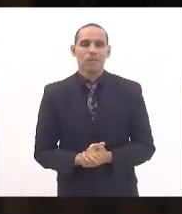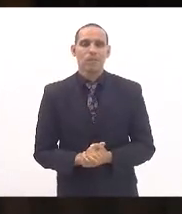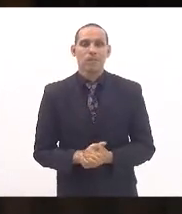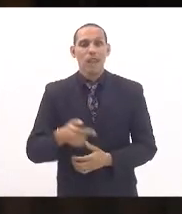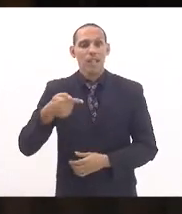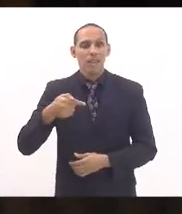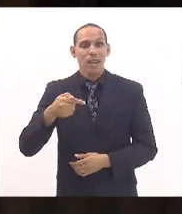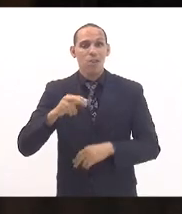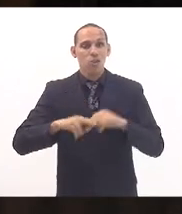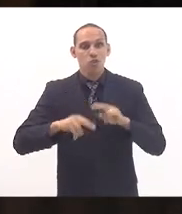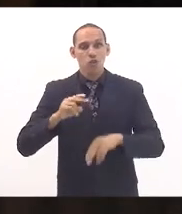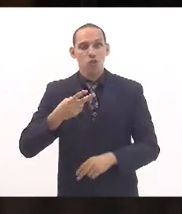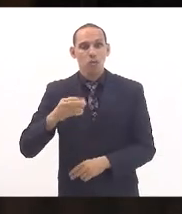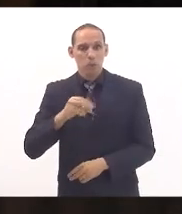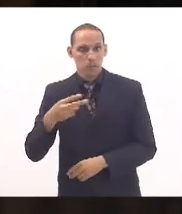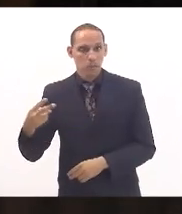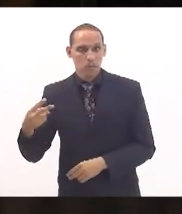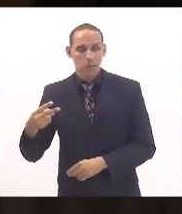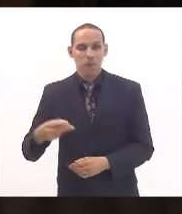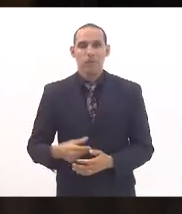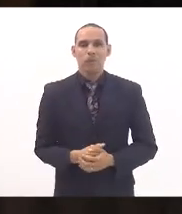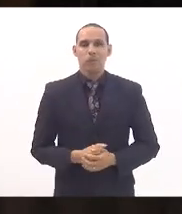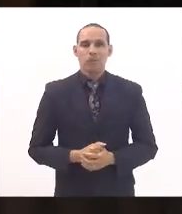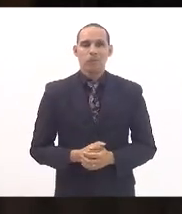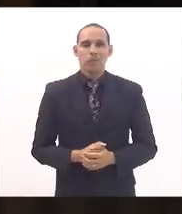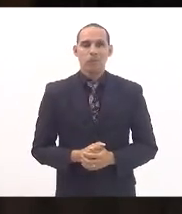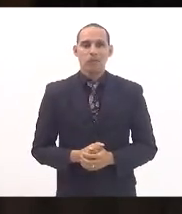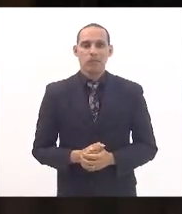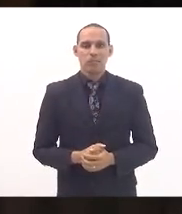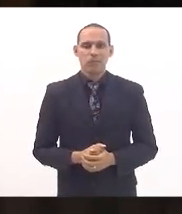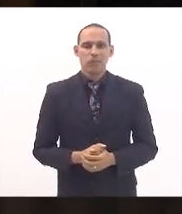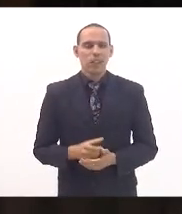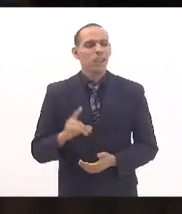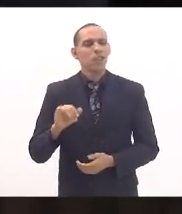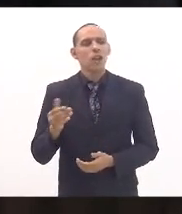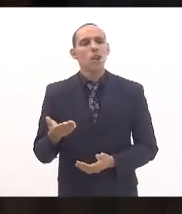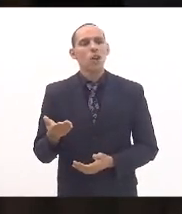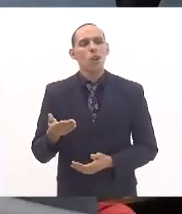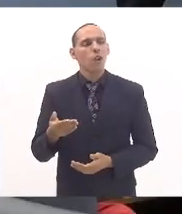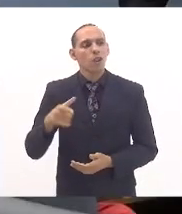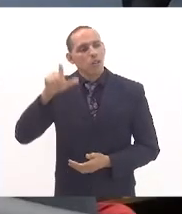7 de junho de 22. Que dia é hoje, deputado Luiz?